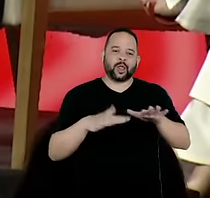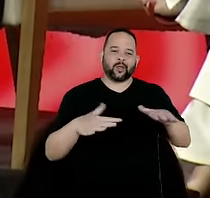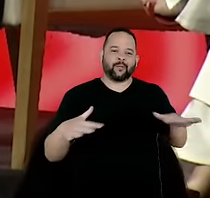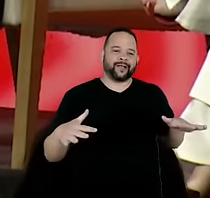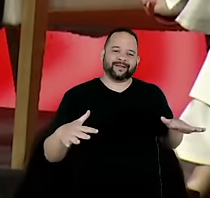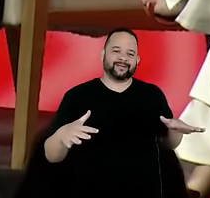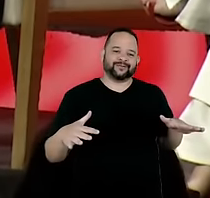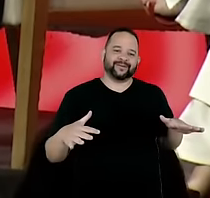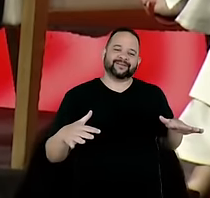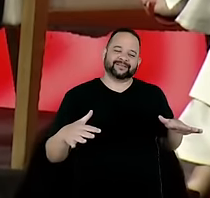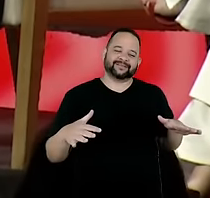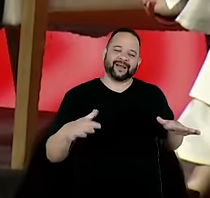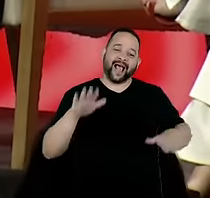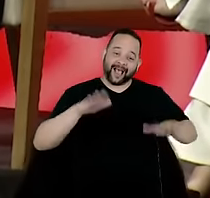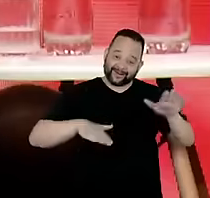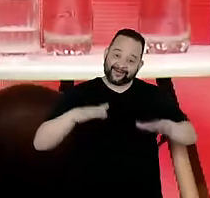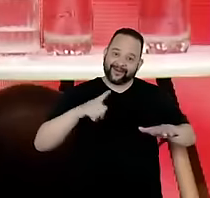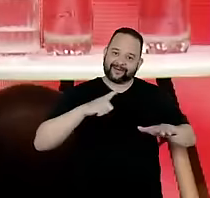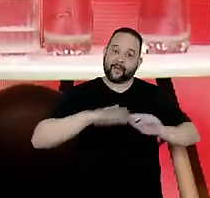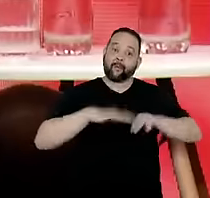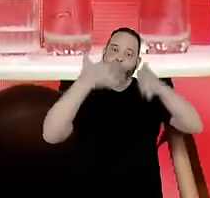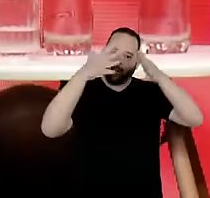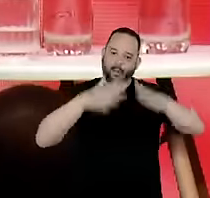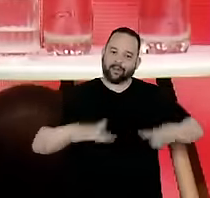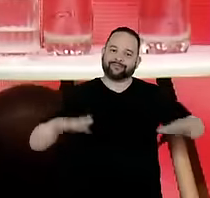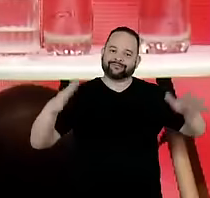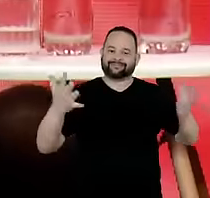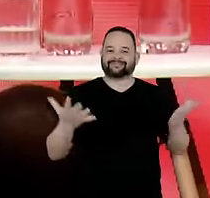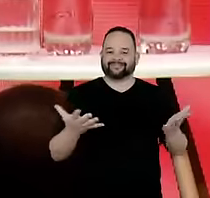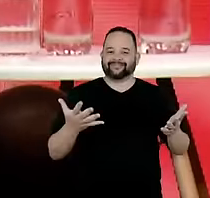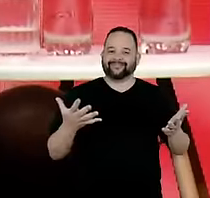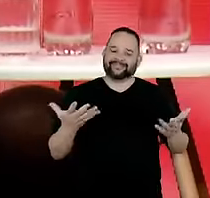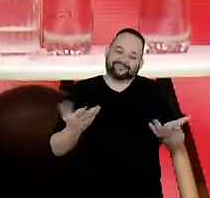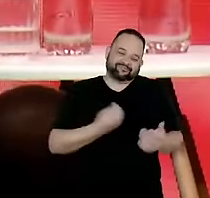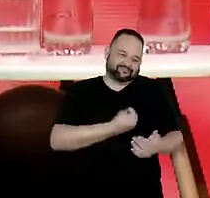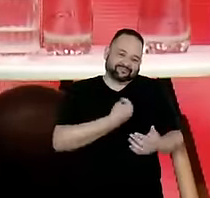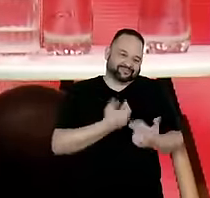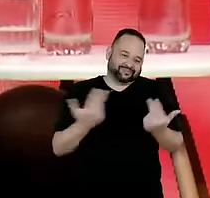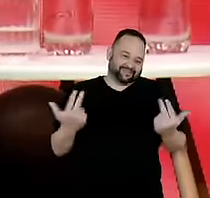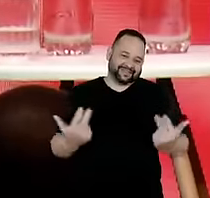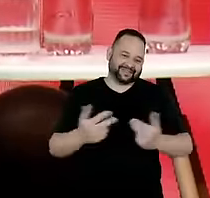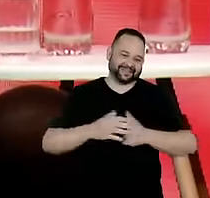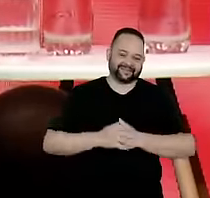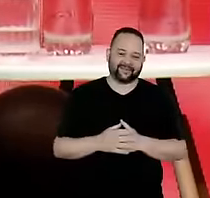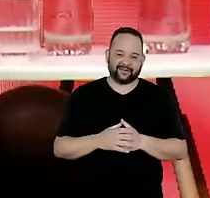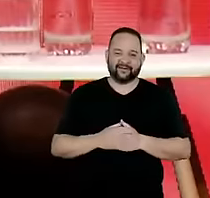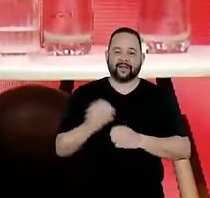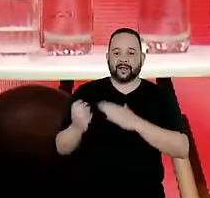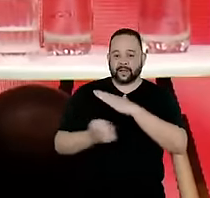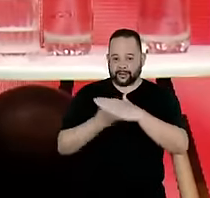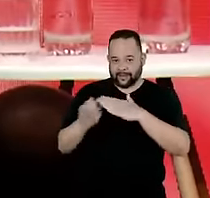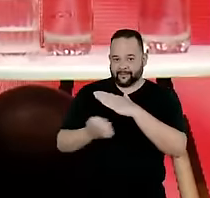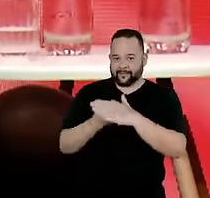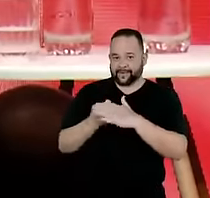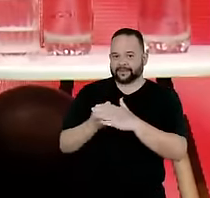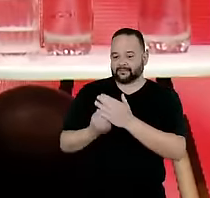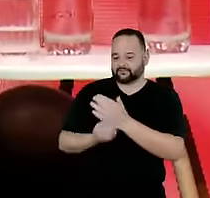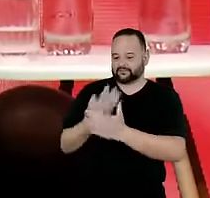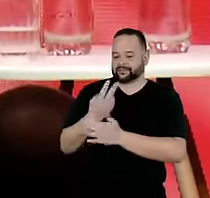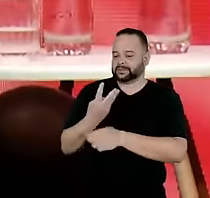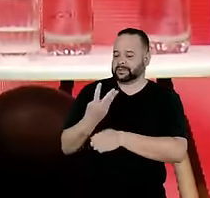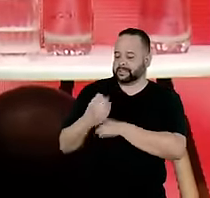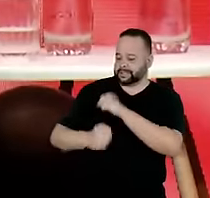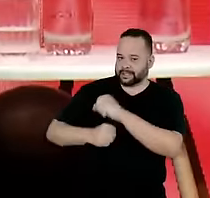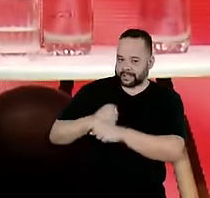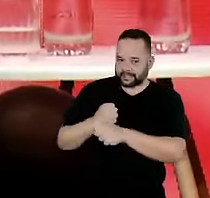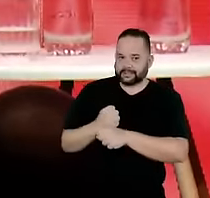tem que ser assim mesmo então assim a genô é uma uma asset que tá existe há 3 anos a gente tem hoje em torno de 19 bilhões